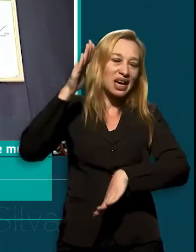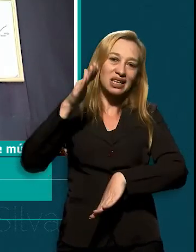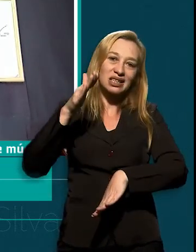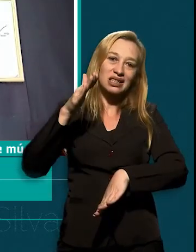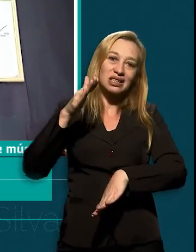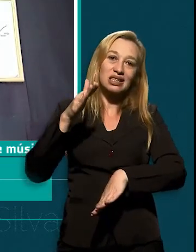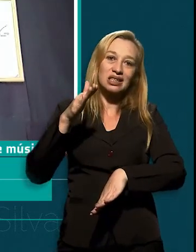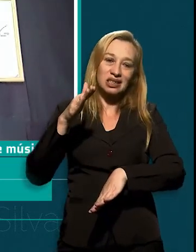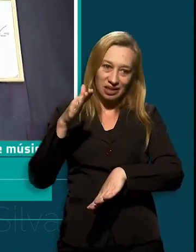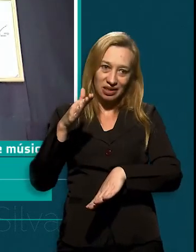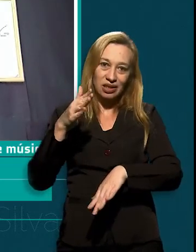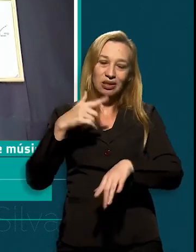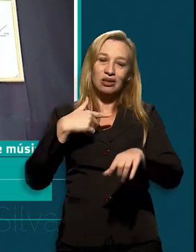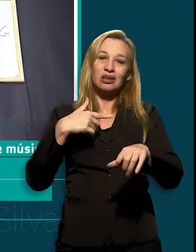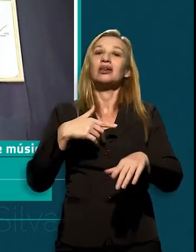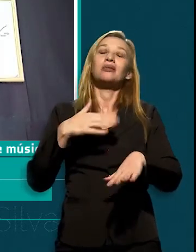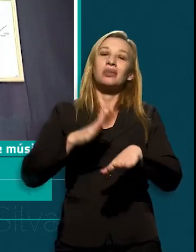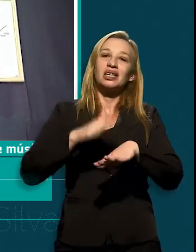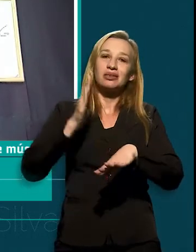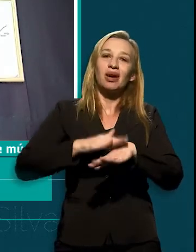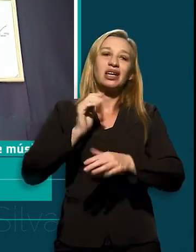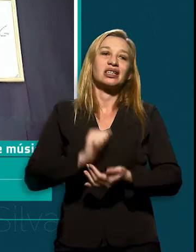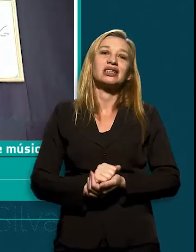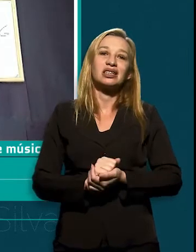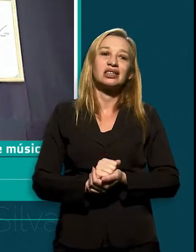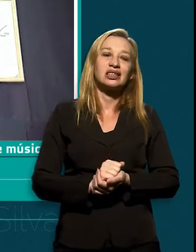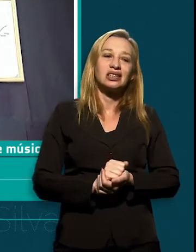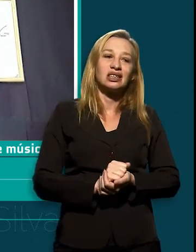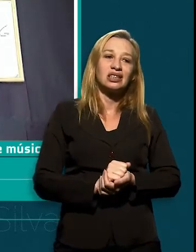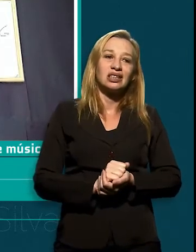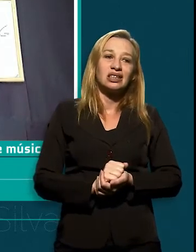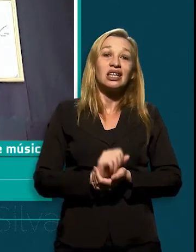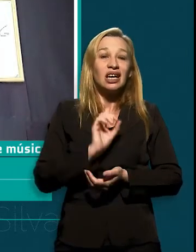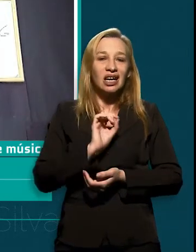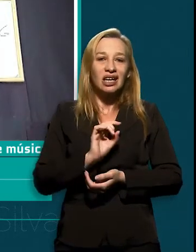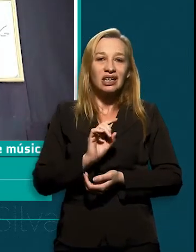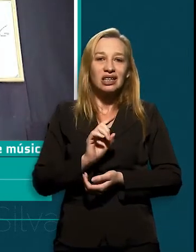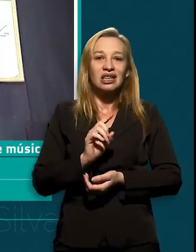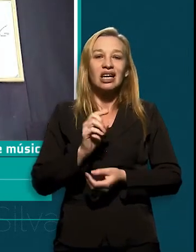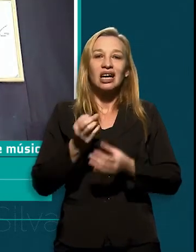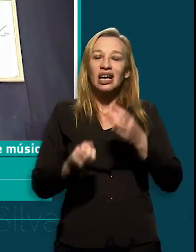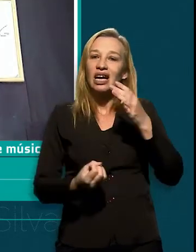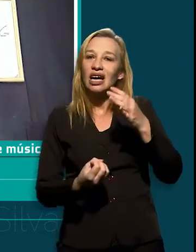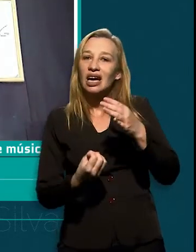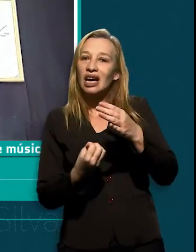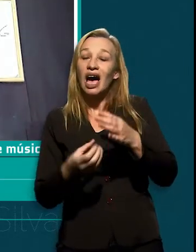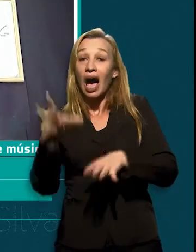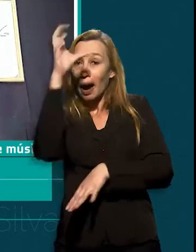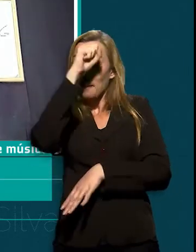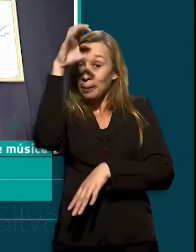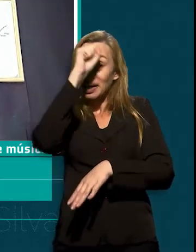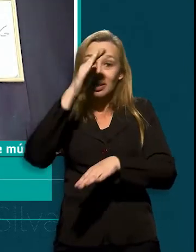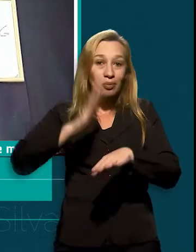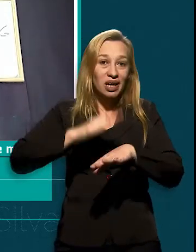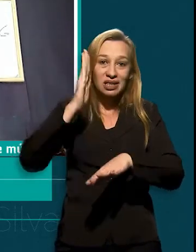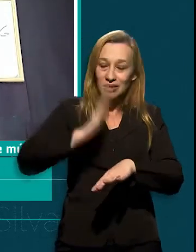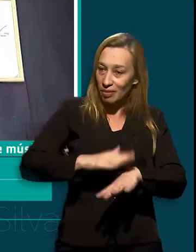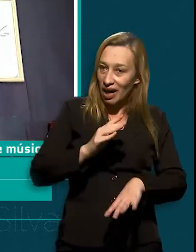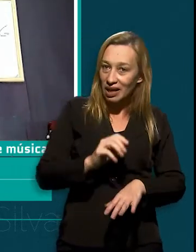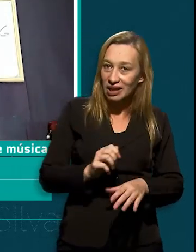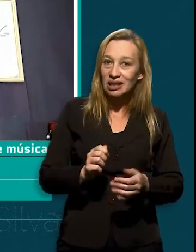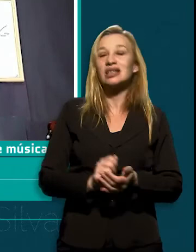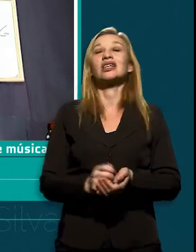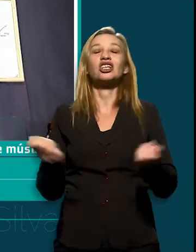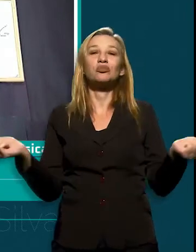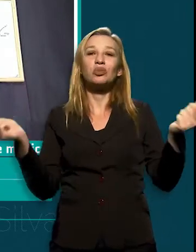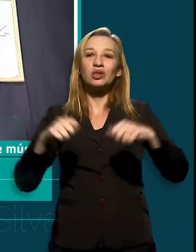vez mais, que o negócio de vocês prospere cada vez mais, que vocês cada vez mais descubram possibilidades, porque